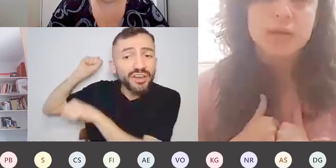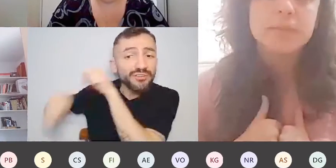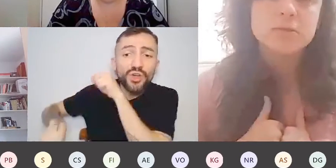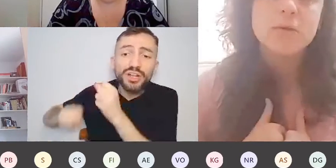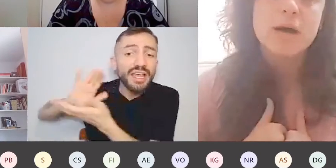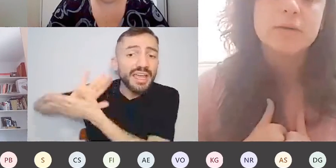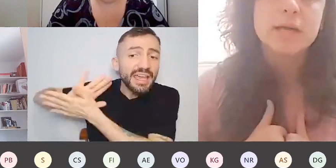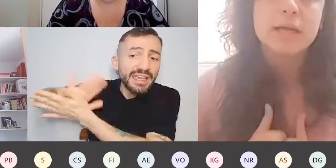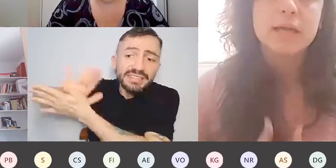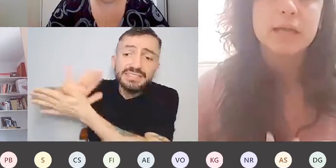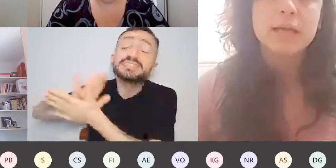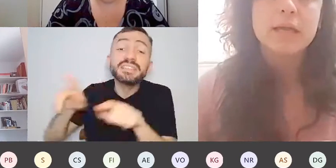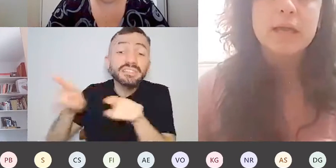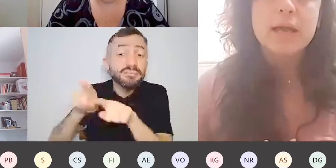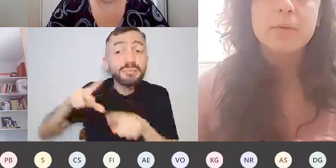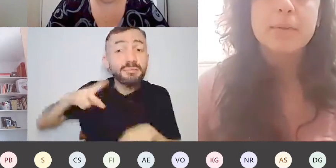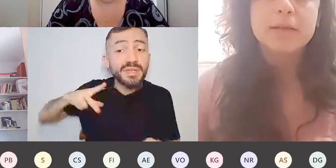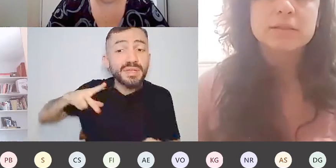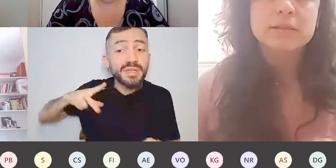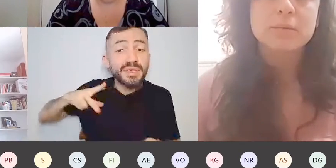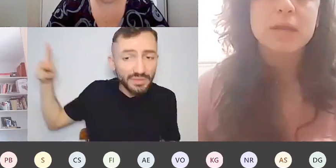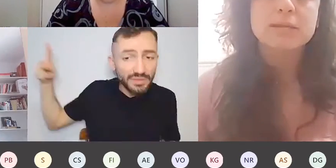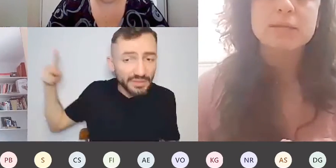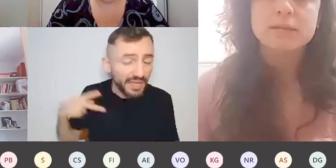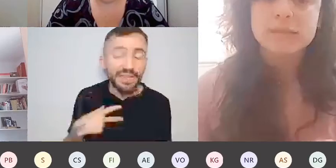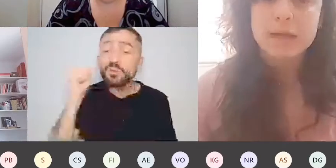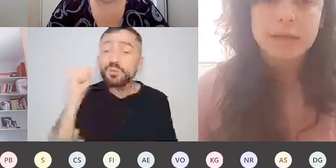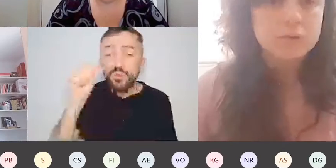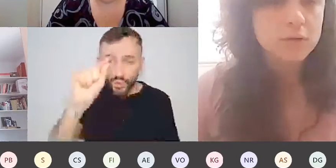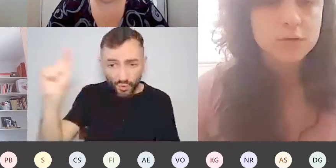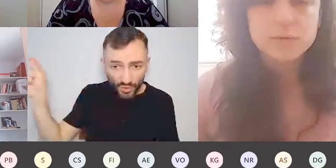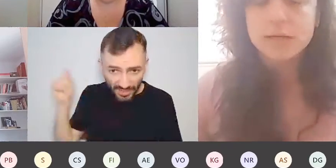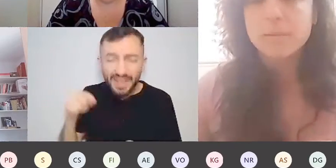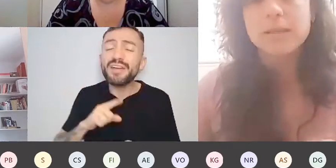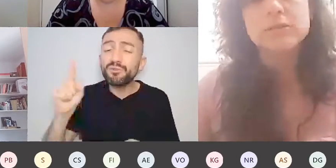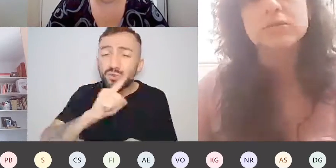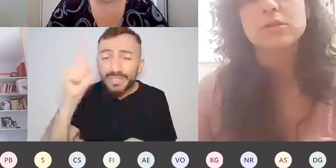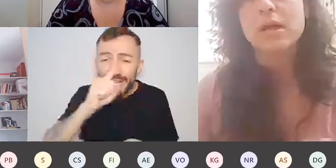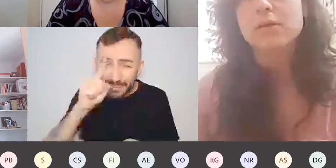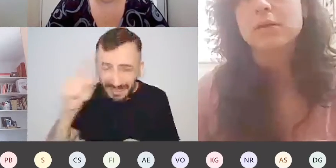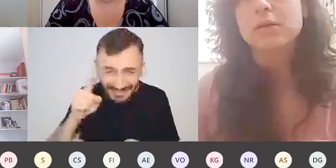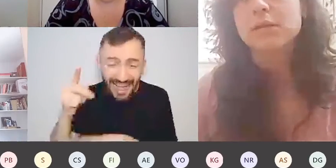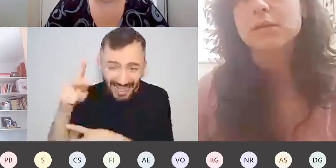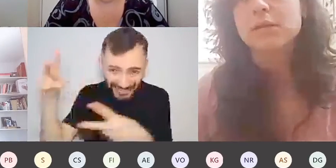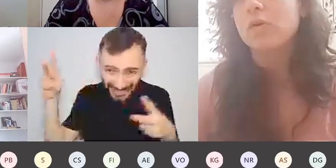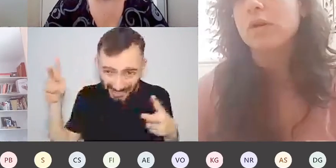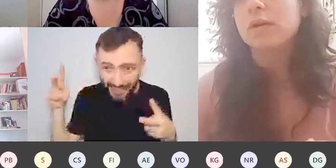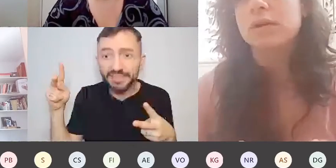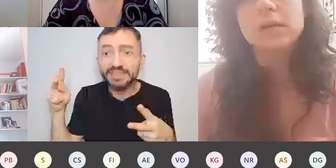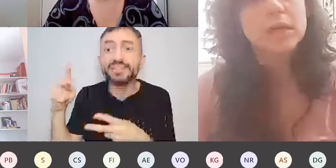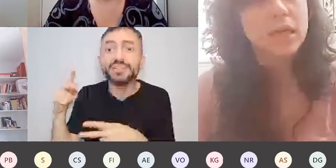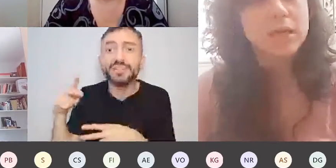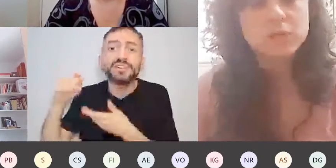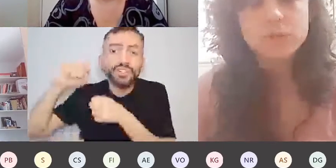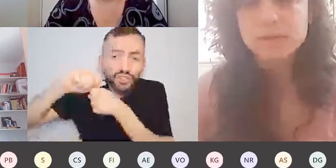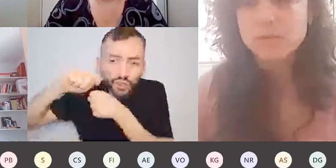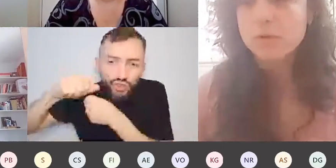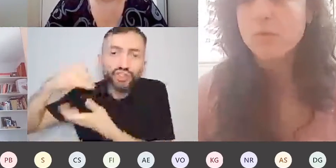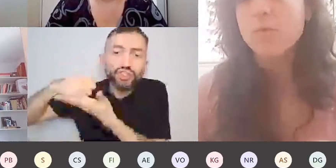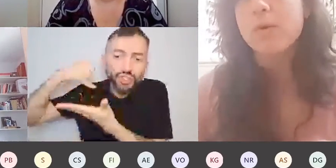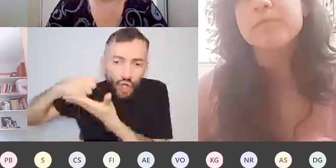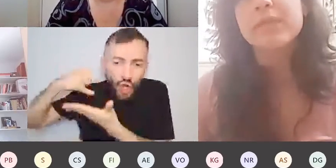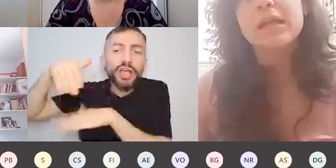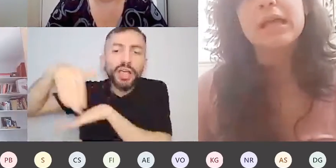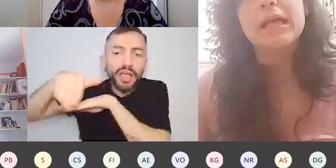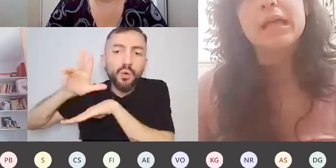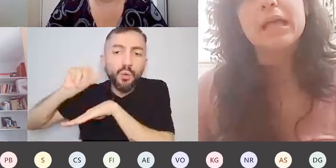na história pessoal, né? A maior parte dessas mulheres que está em alto grau de vulnerabilidade social, que está usando droga, em situação